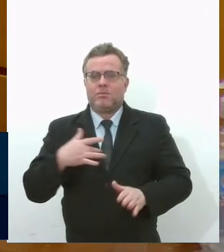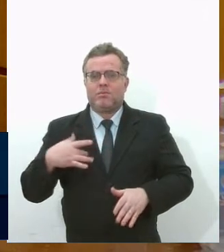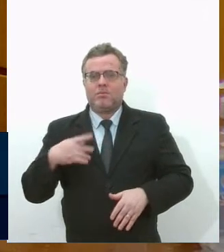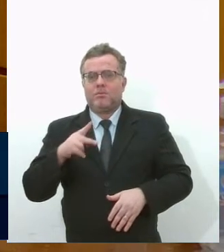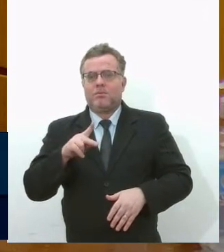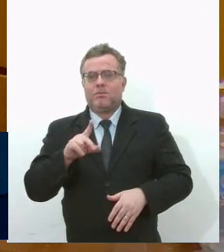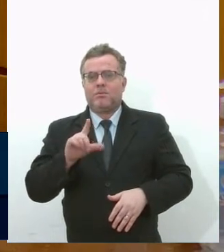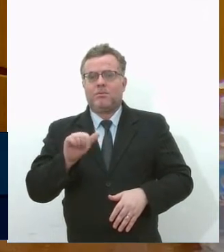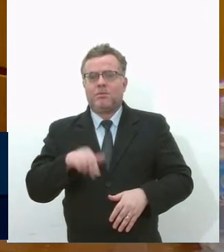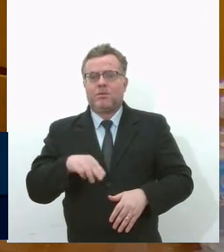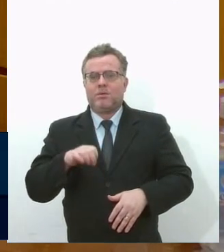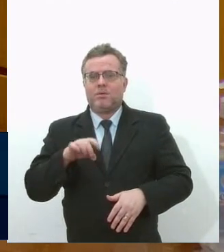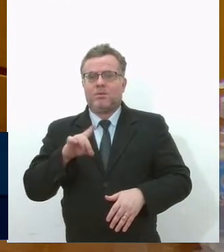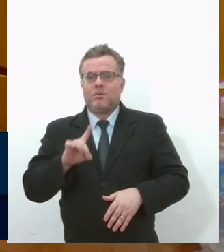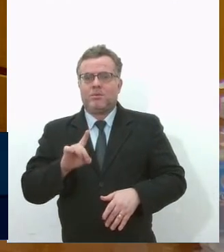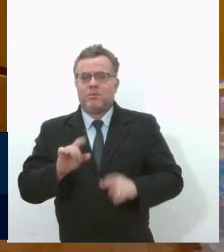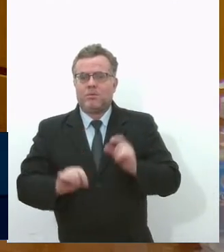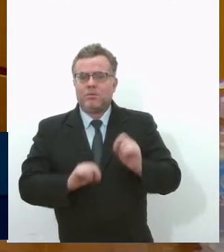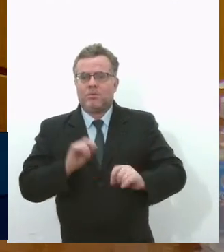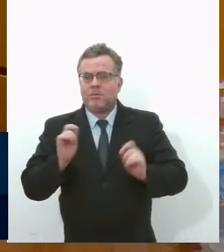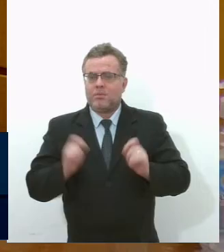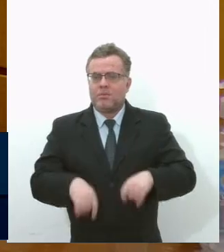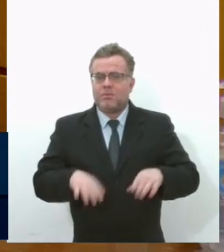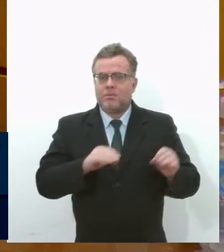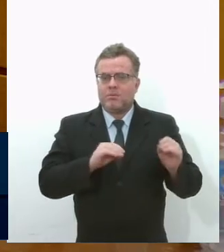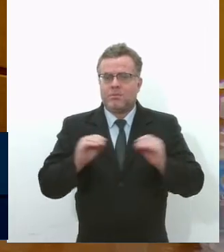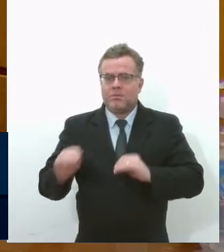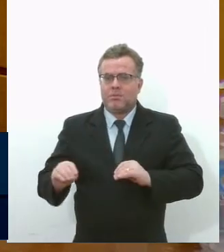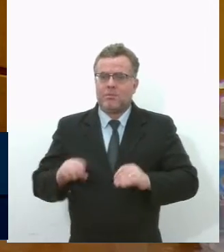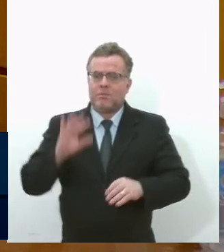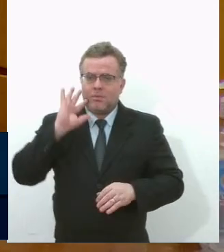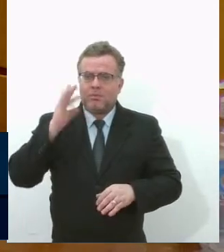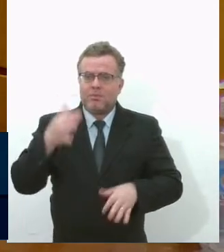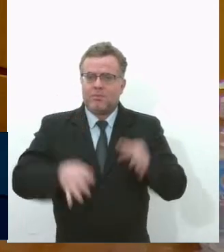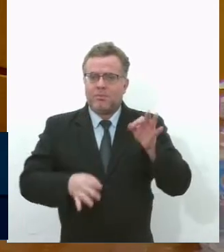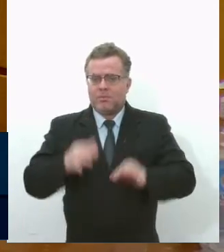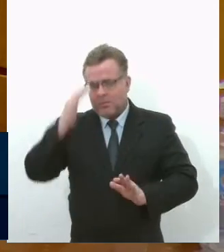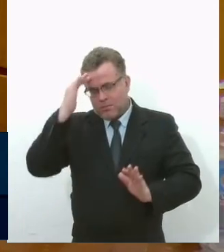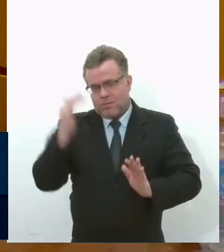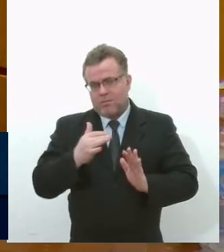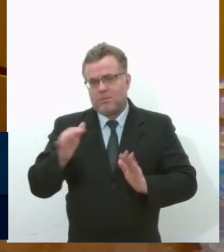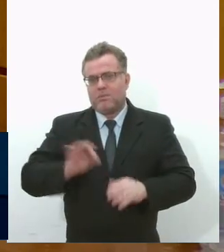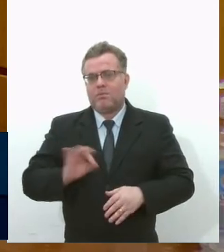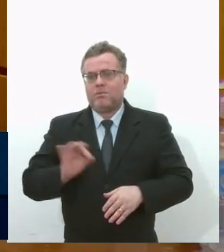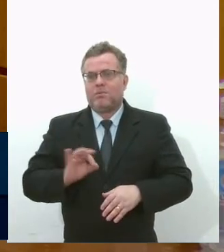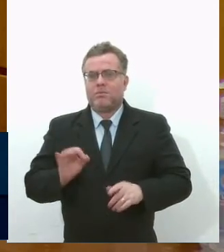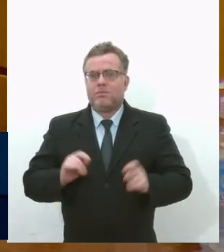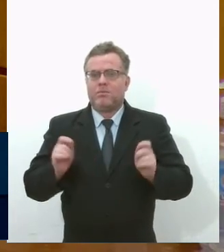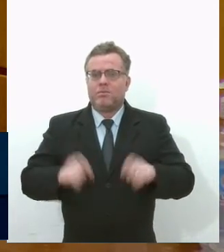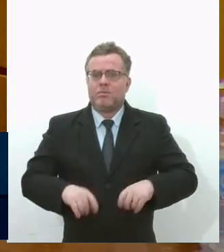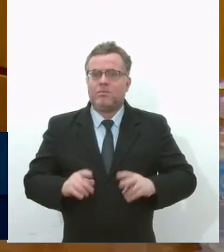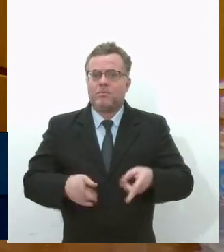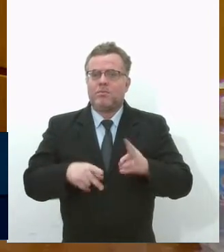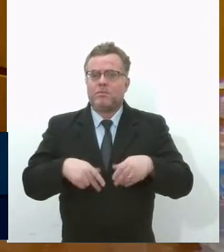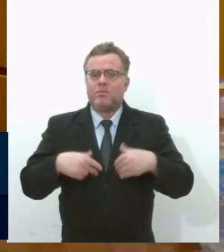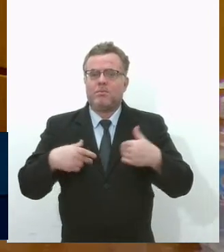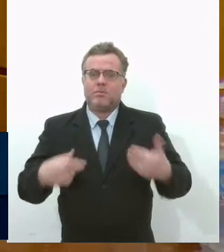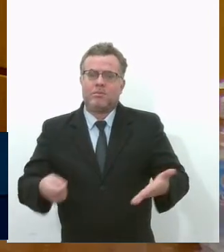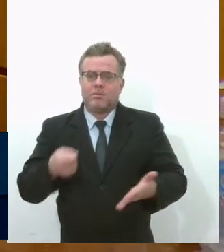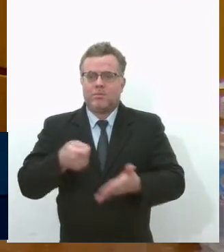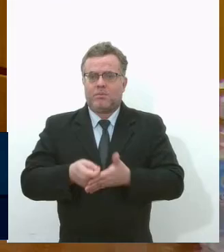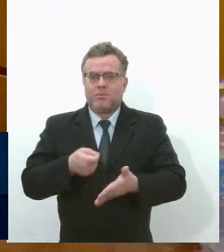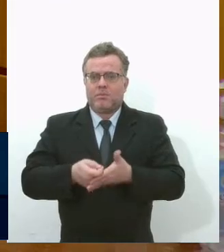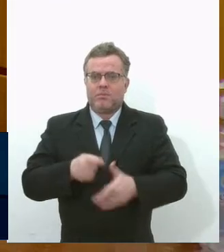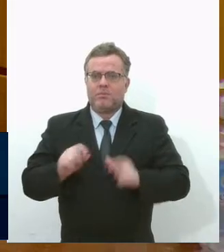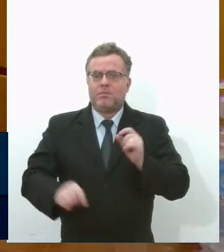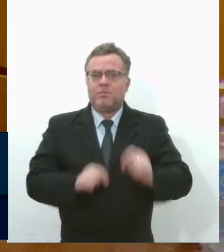negou a possibilidade e tem ignorado também decisão judicial, senhor presidente, que vai determinar, sim, a transferência de Liz para o seu